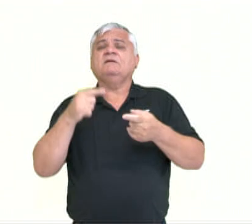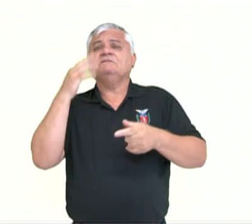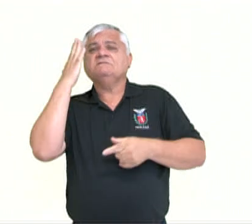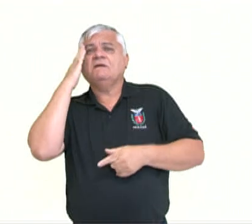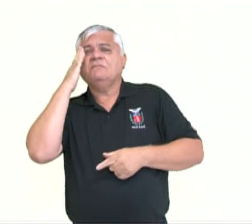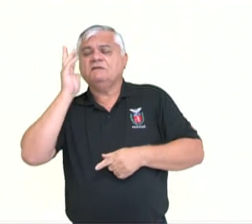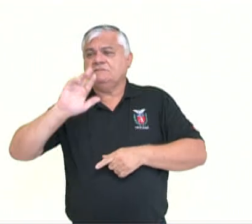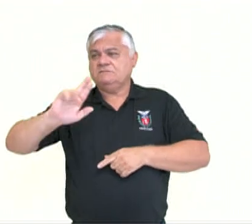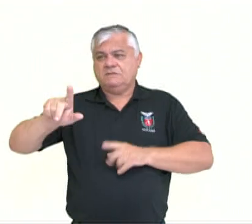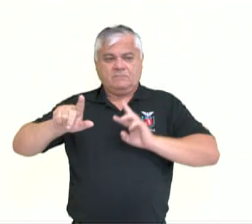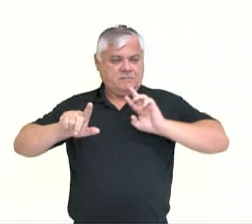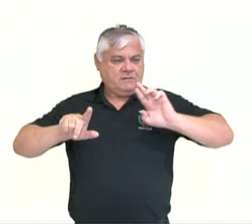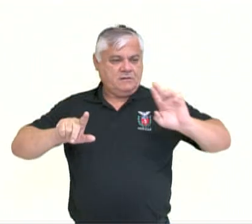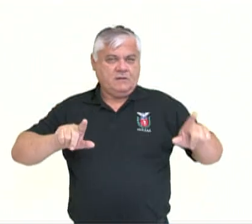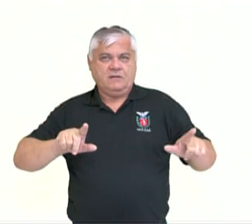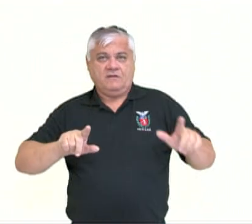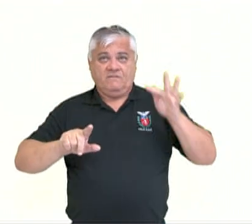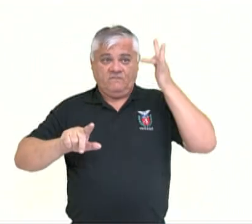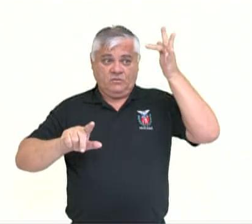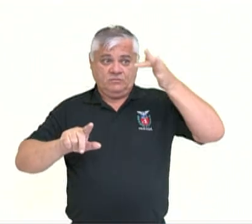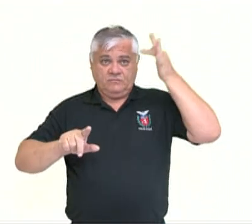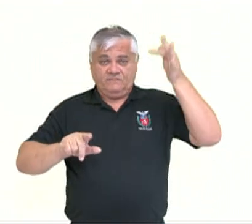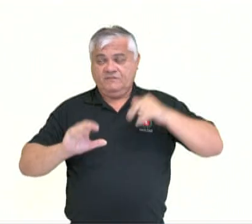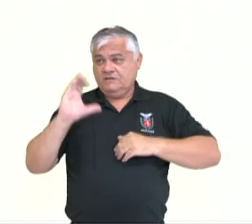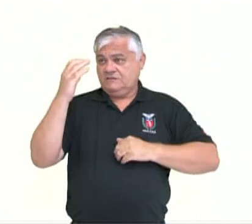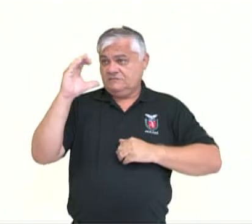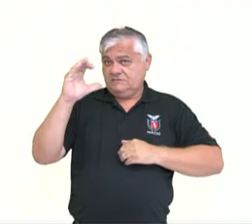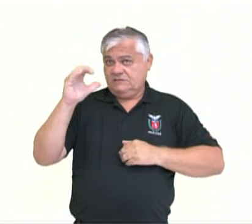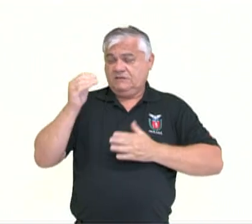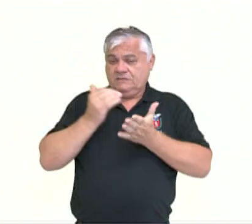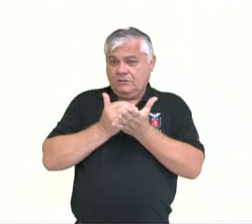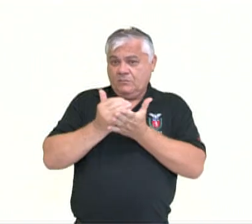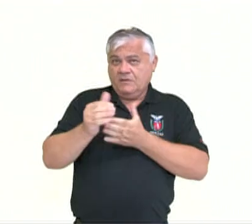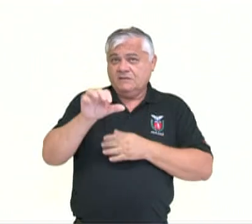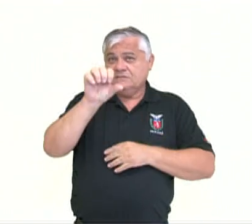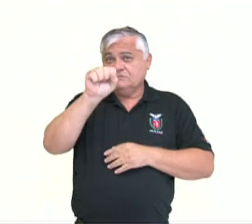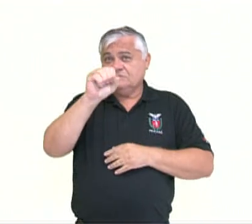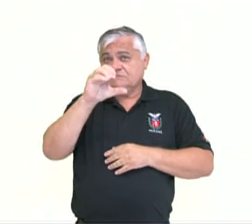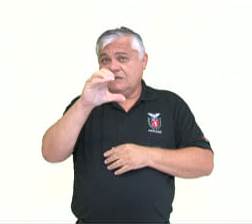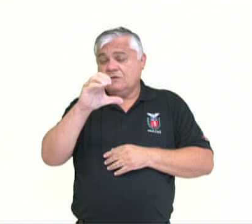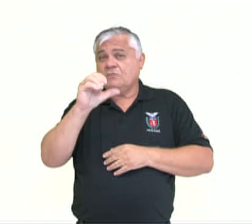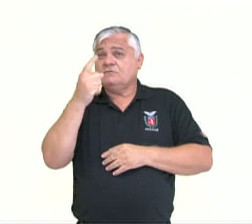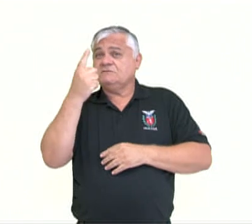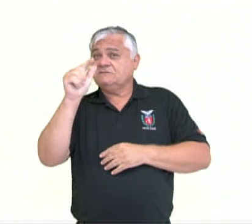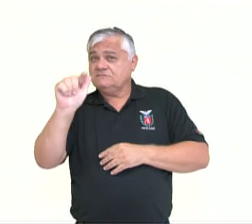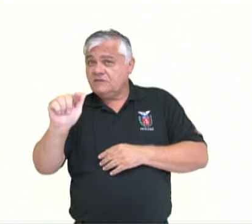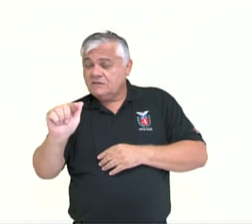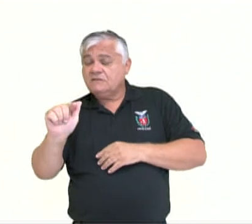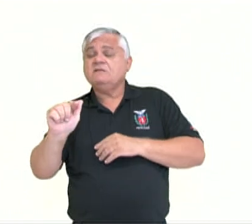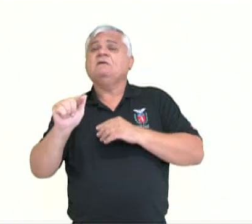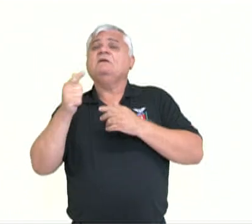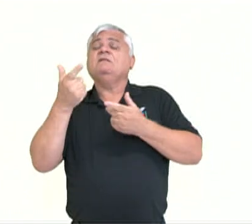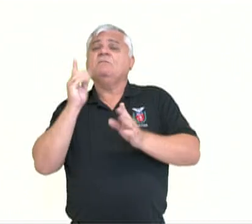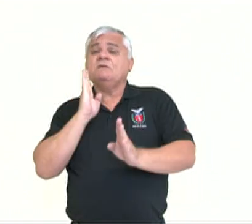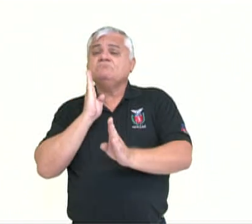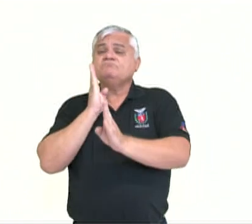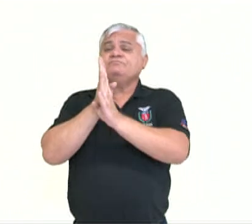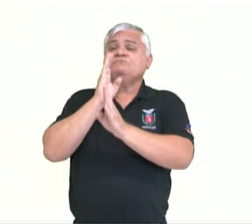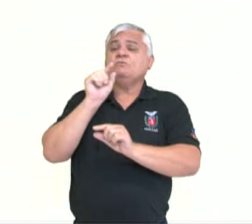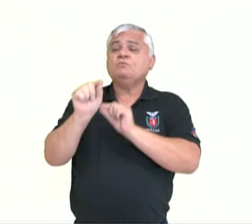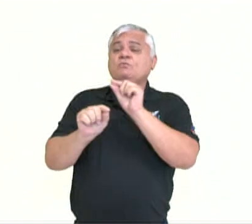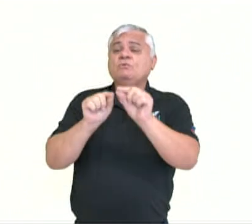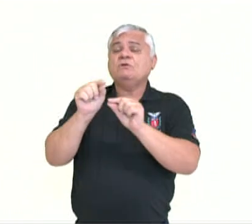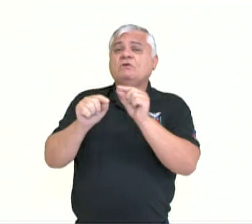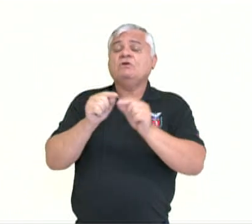entre filosofia e ciência a partir do século XVII e finalizar identificando o que é